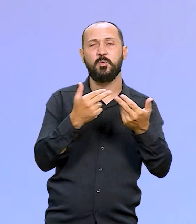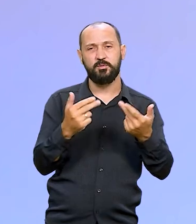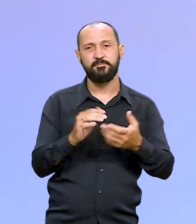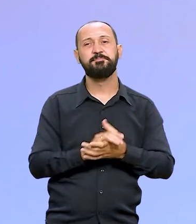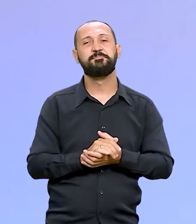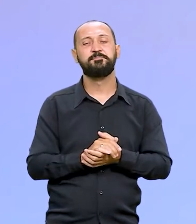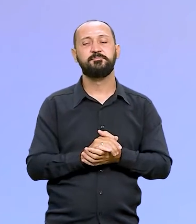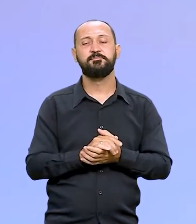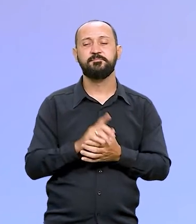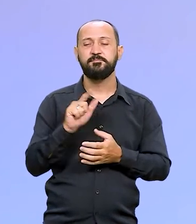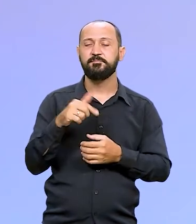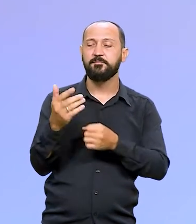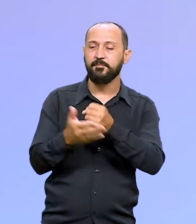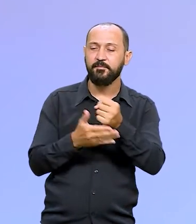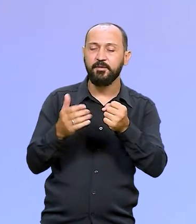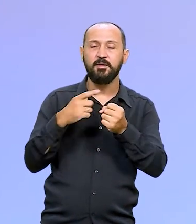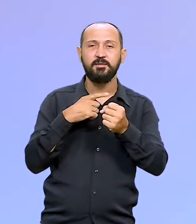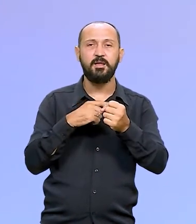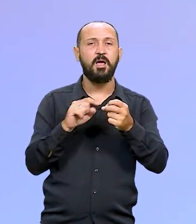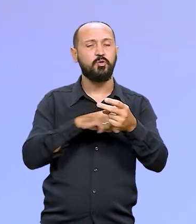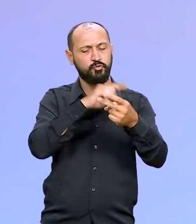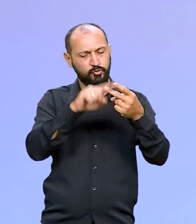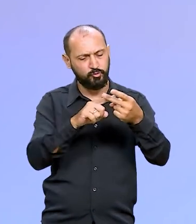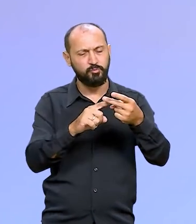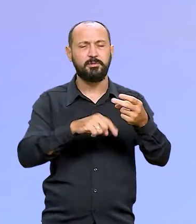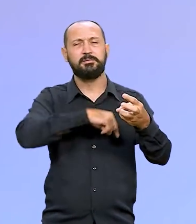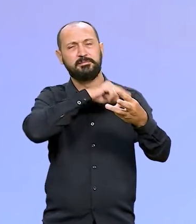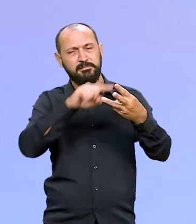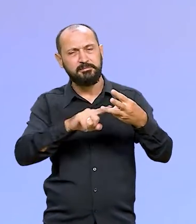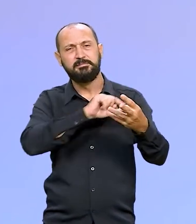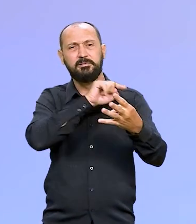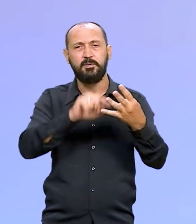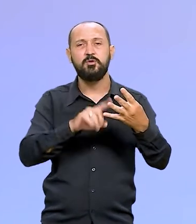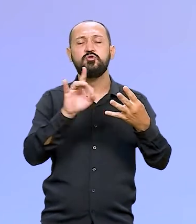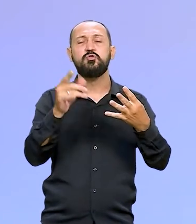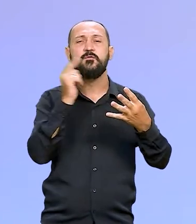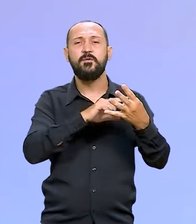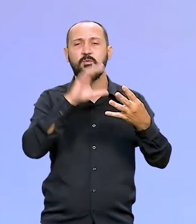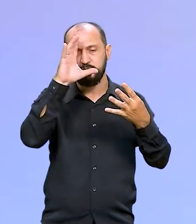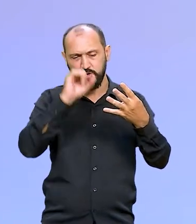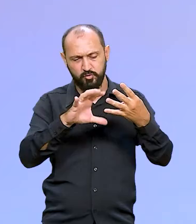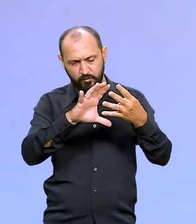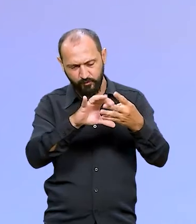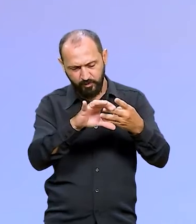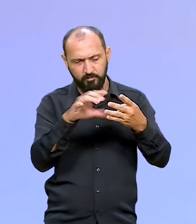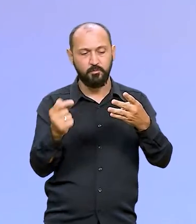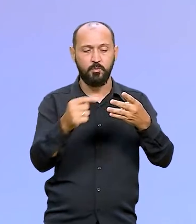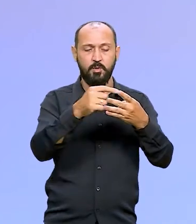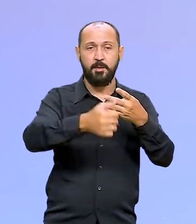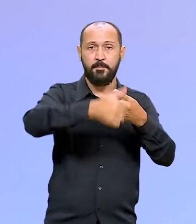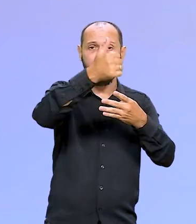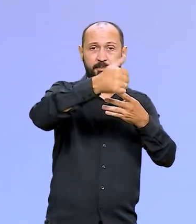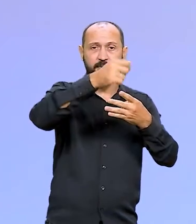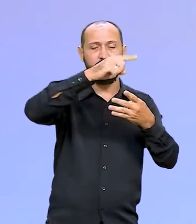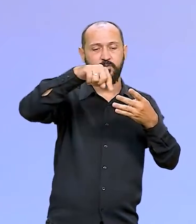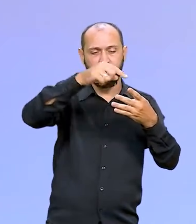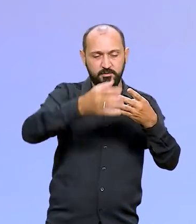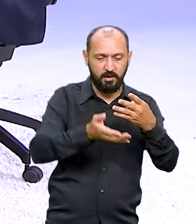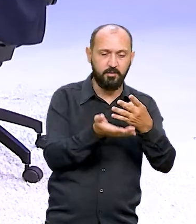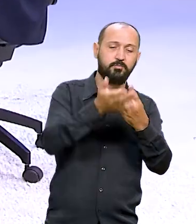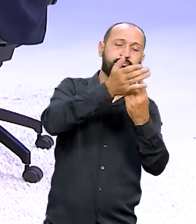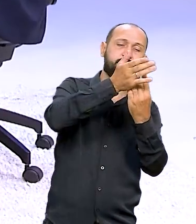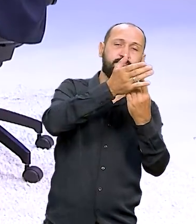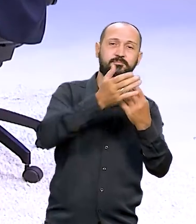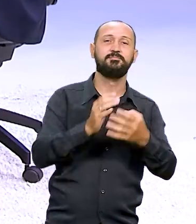outra providência. Então, basicamente, tem a segunda, tem a terceira, tem a quarta, mas só vai produzindo efeito quando for cancelando a